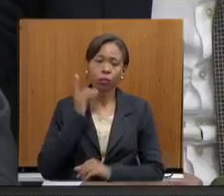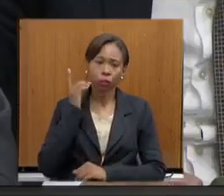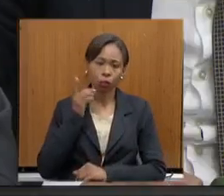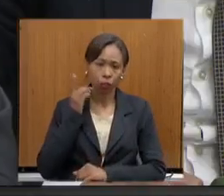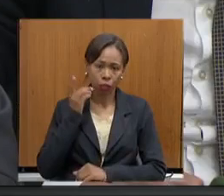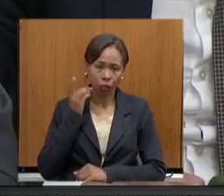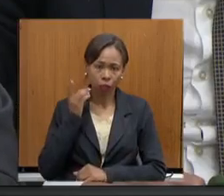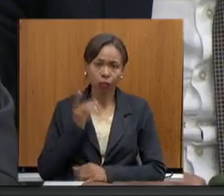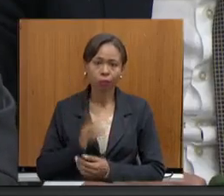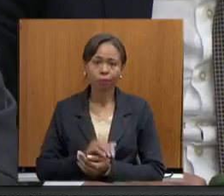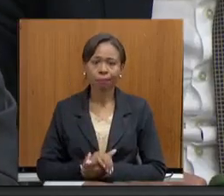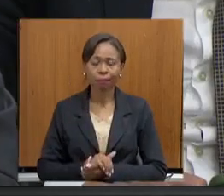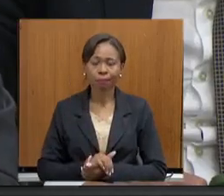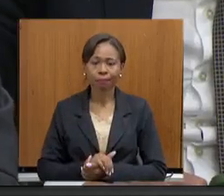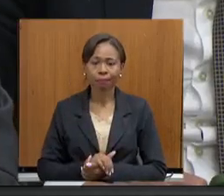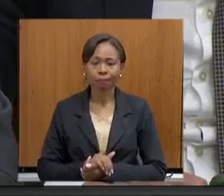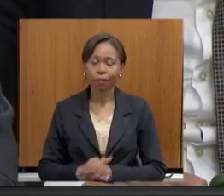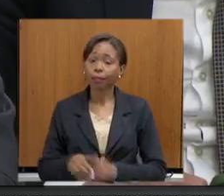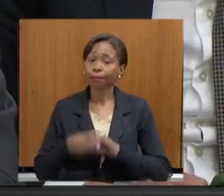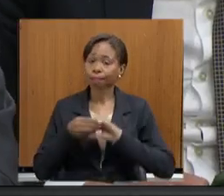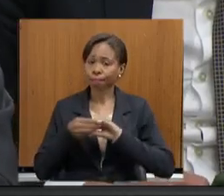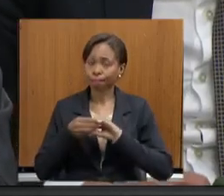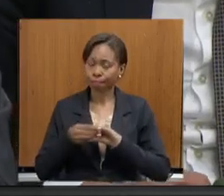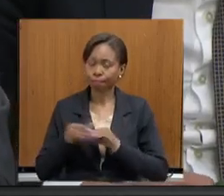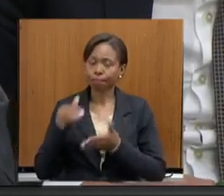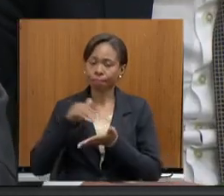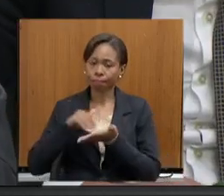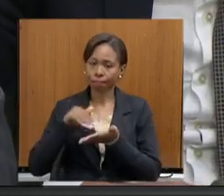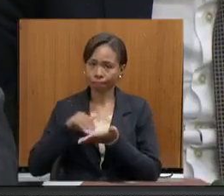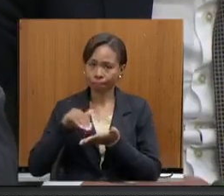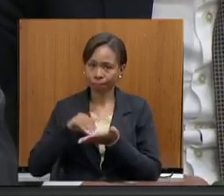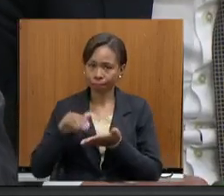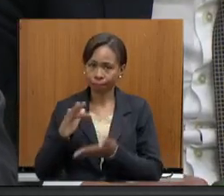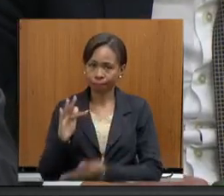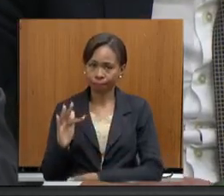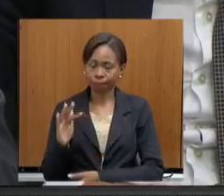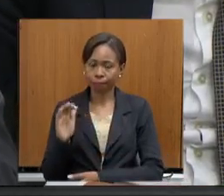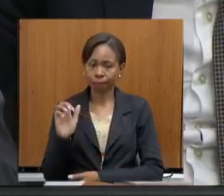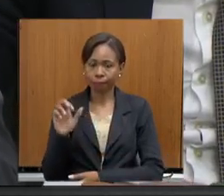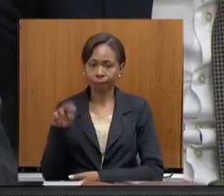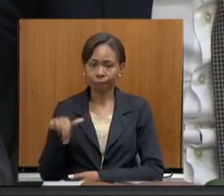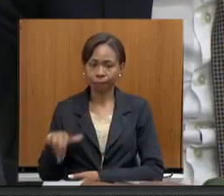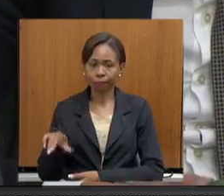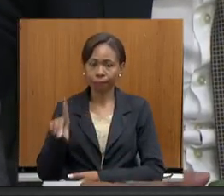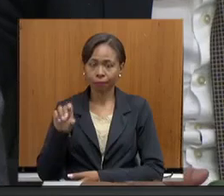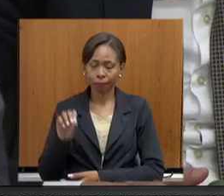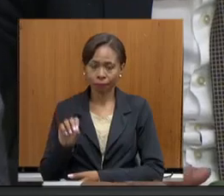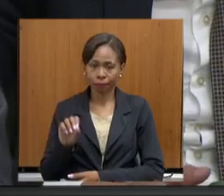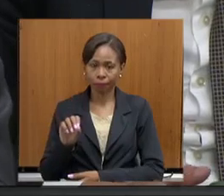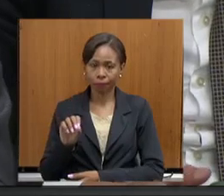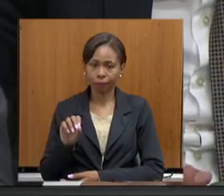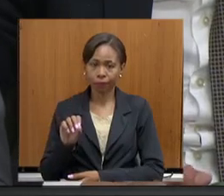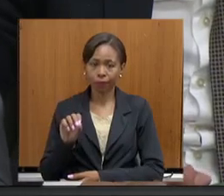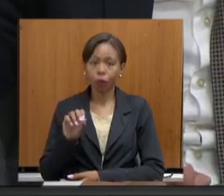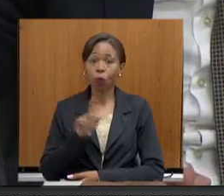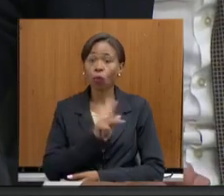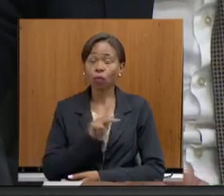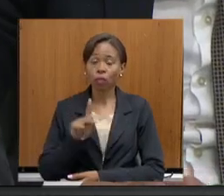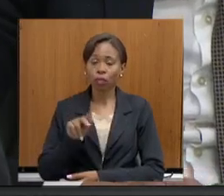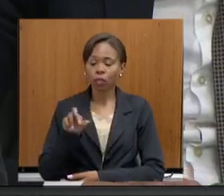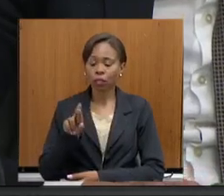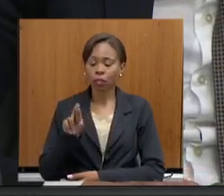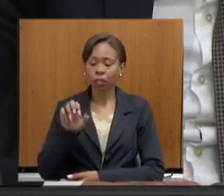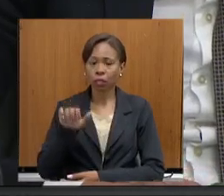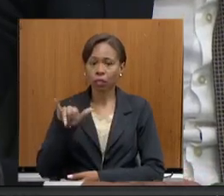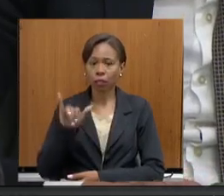nosso secretário Fernando passar-lhe ou Presidente Reinaldo na sua pessoa